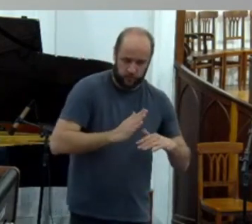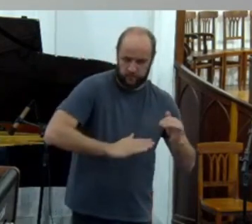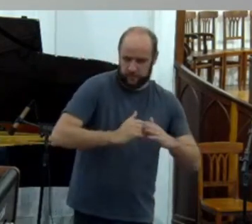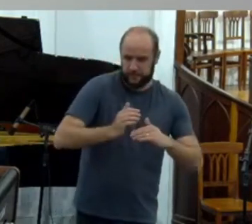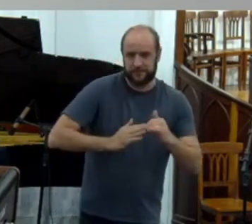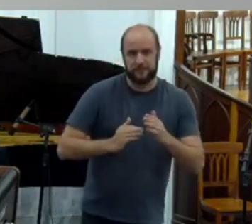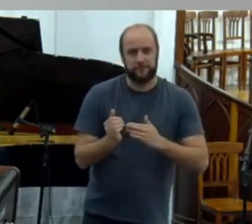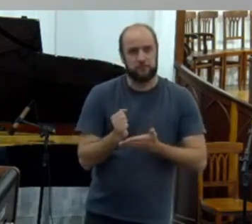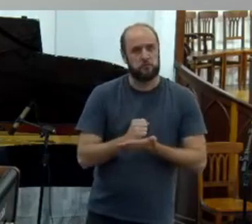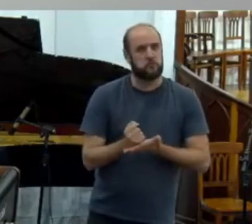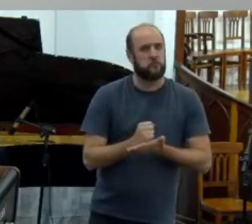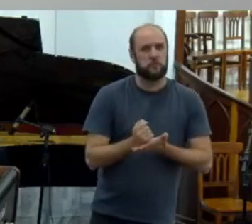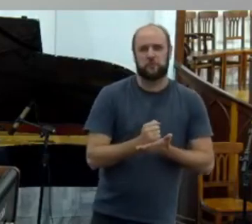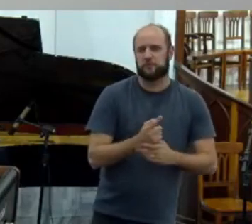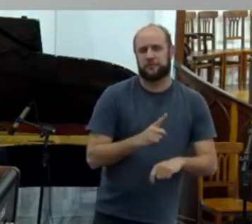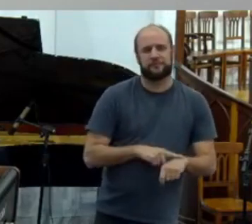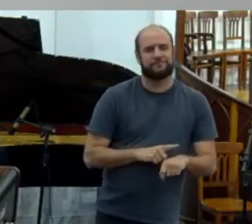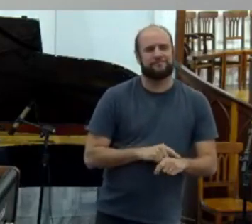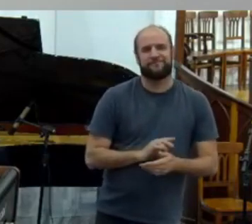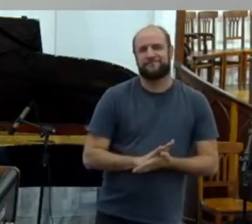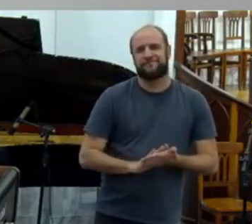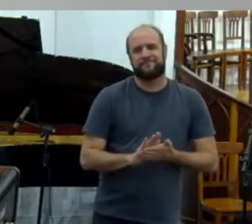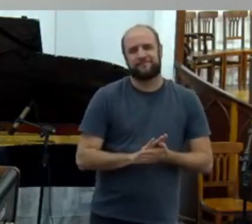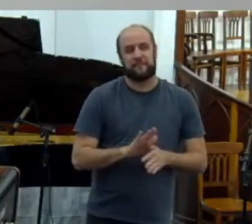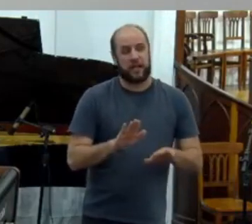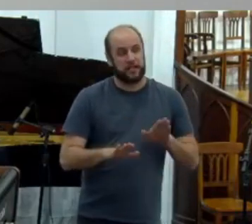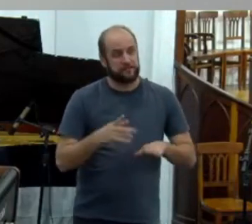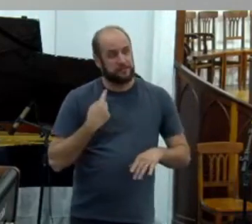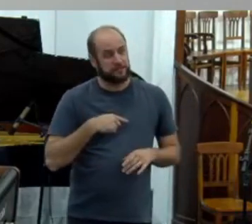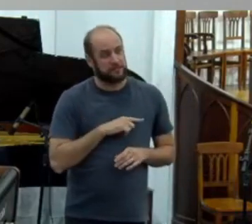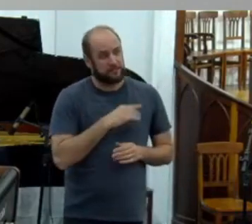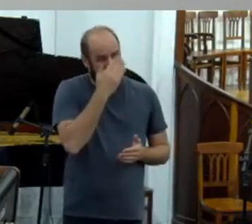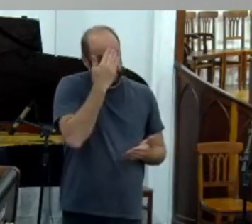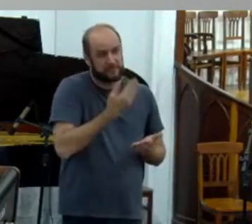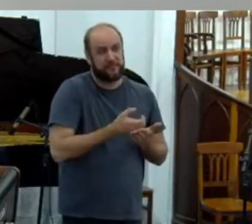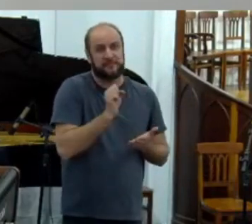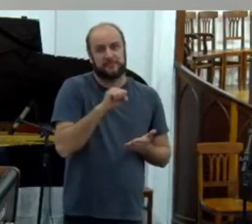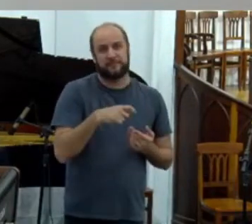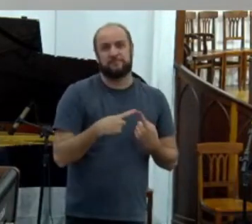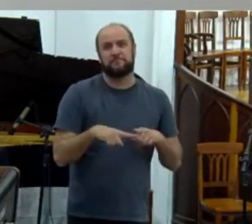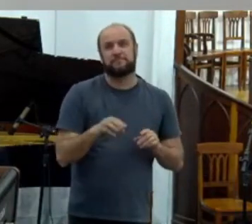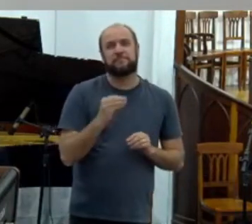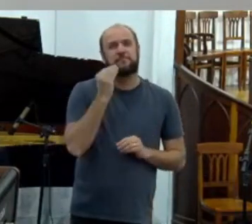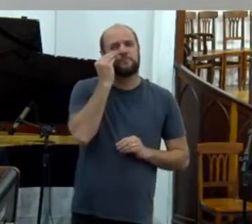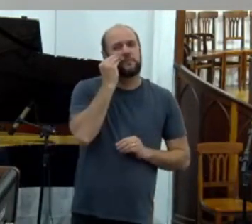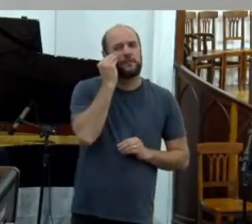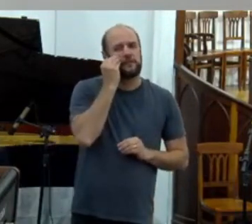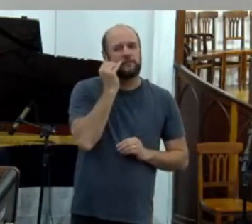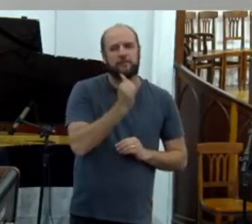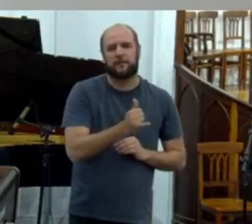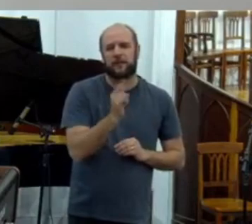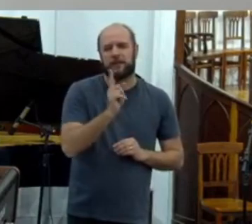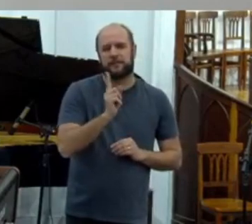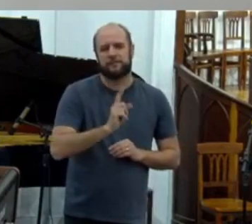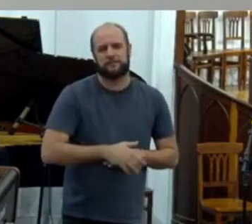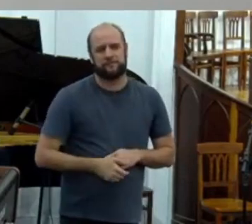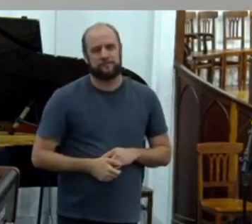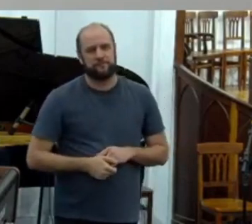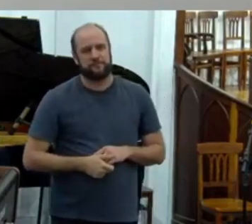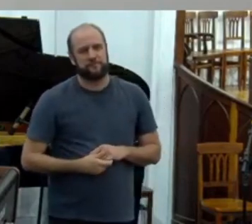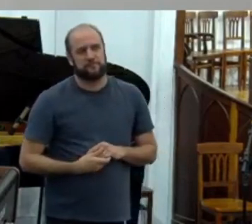Às vezes acreditamos que sim, mas a experiência nos diz que não. É só olhar para como as pessoas